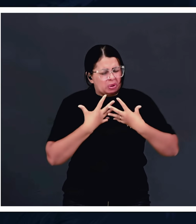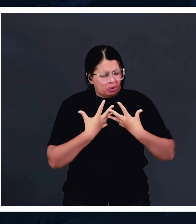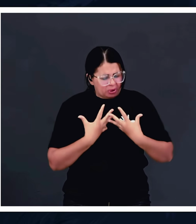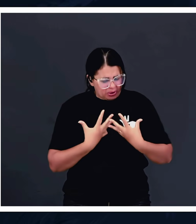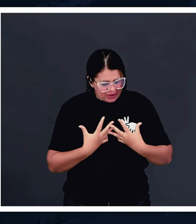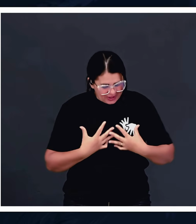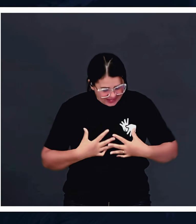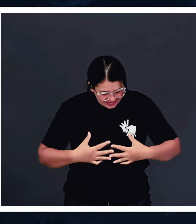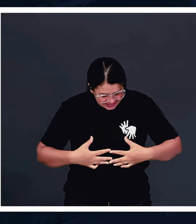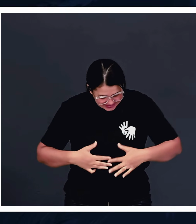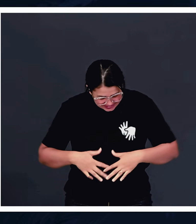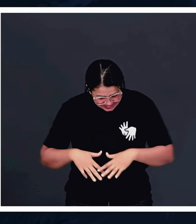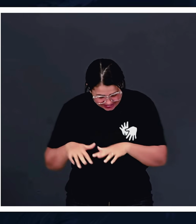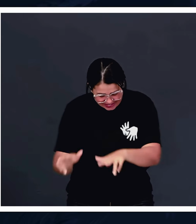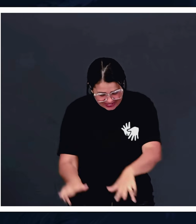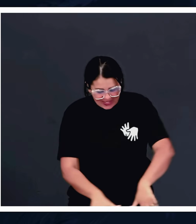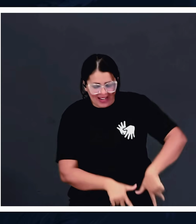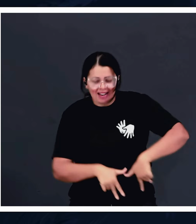tempestade eu